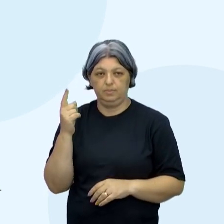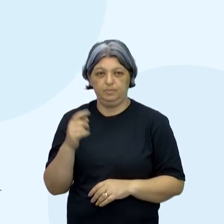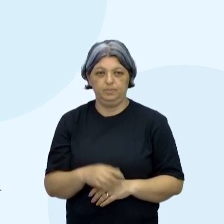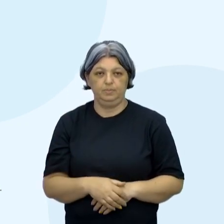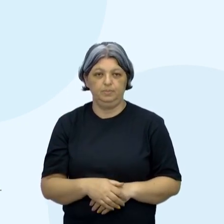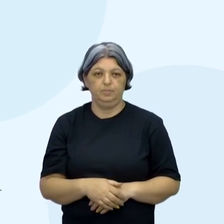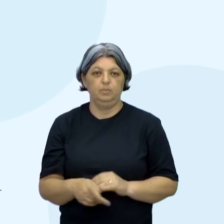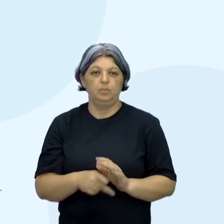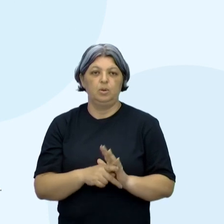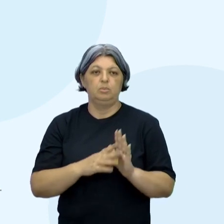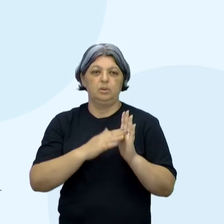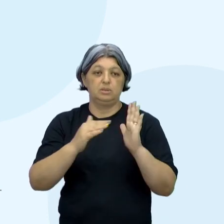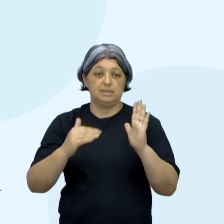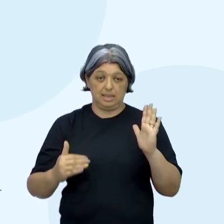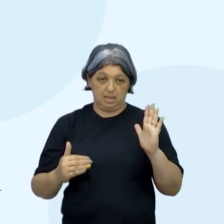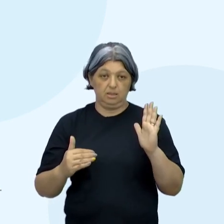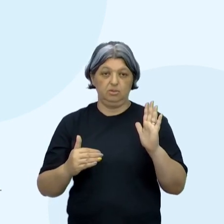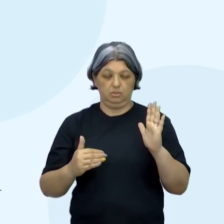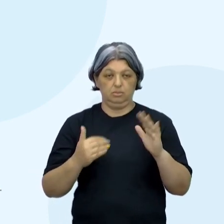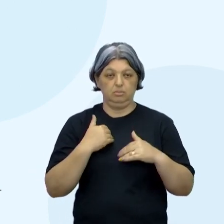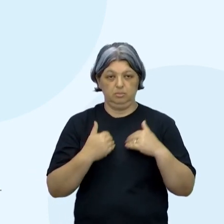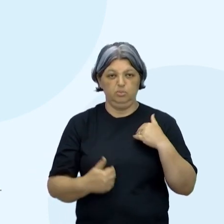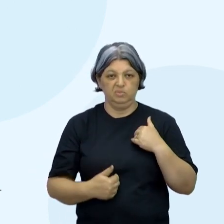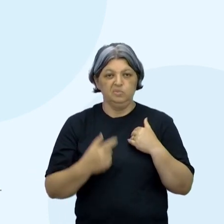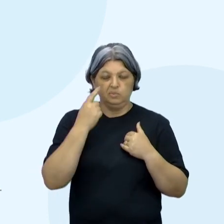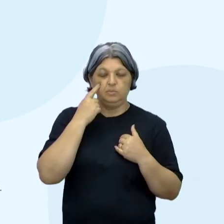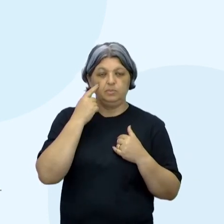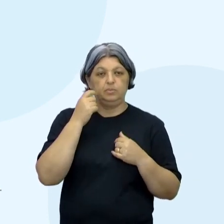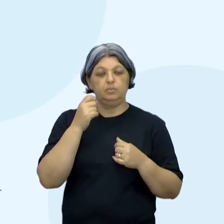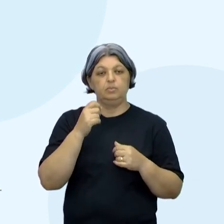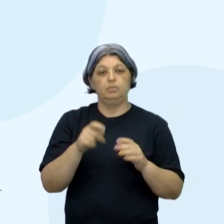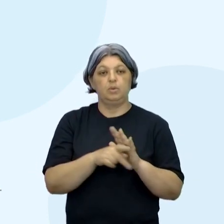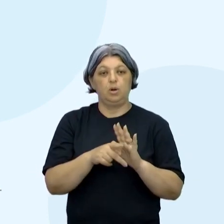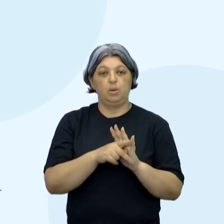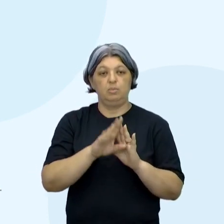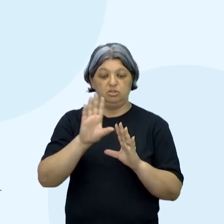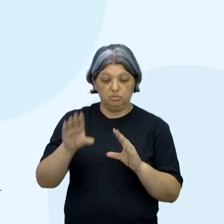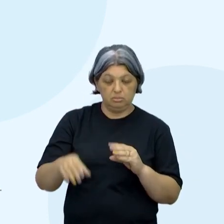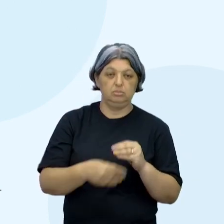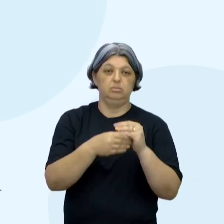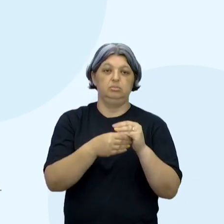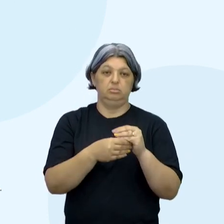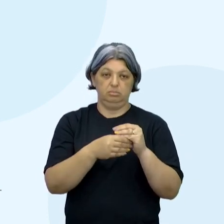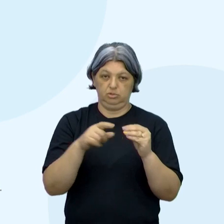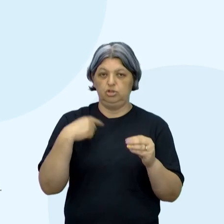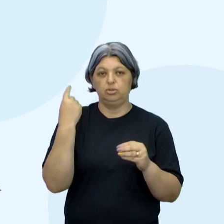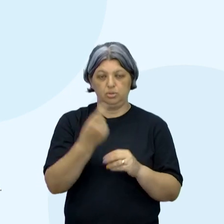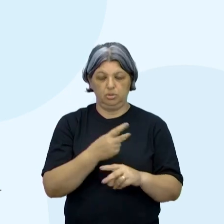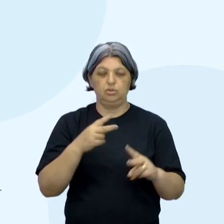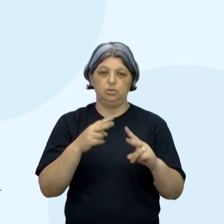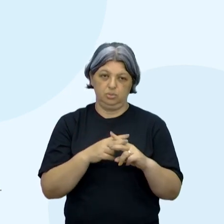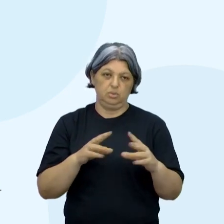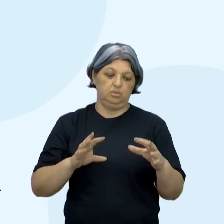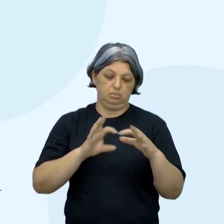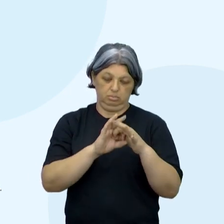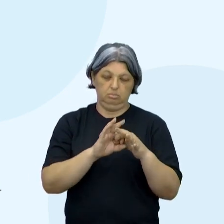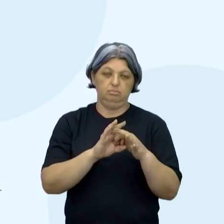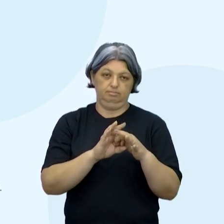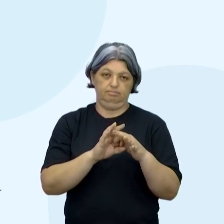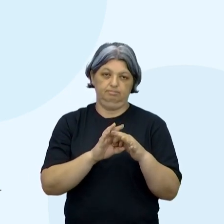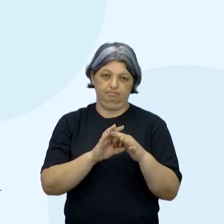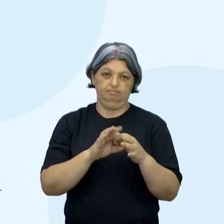componente estética do corpo, então este de olho na integração estava dentro do nosso de lutas. São